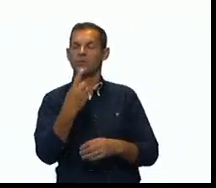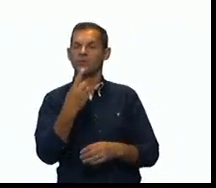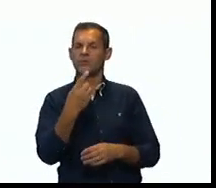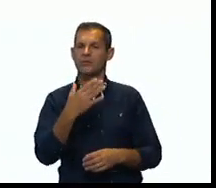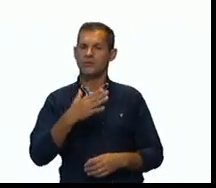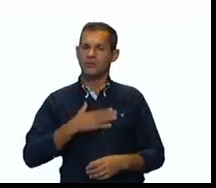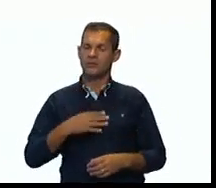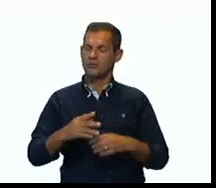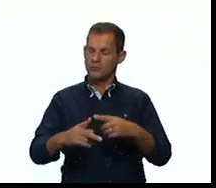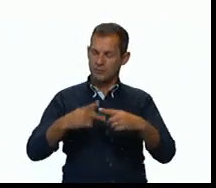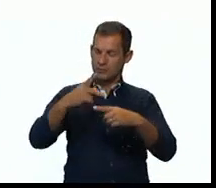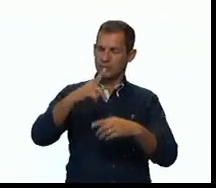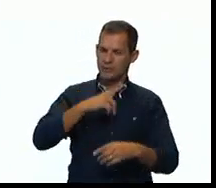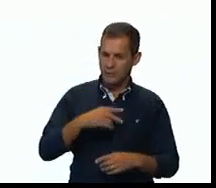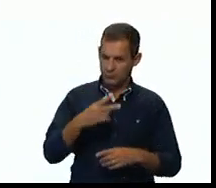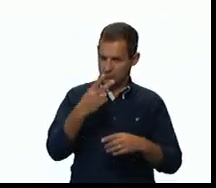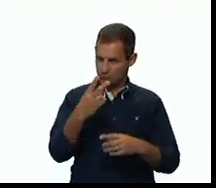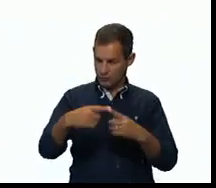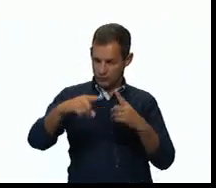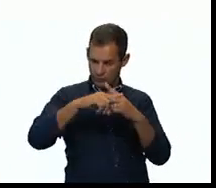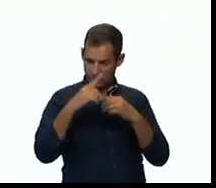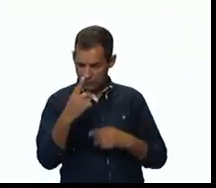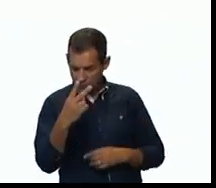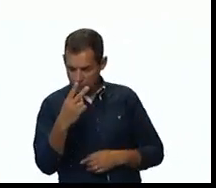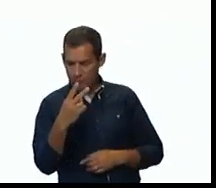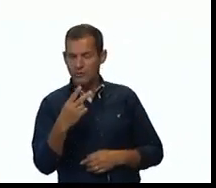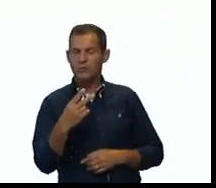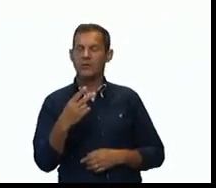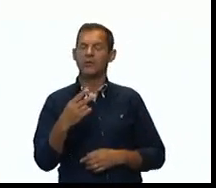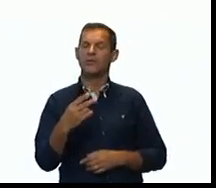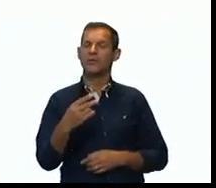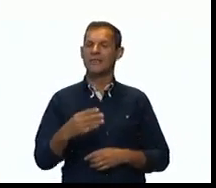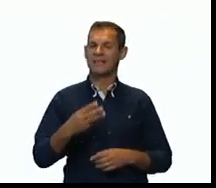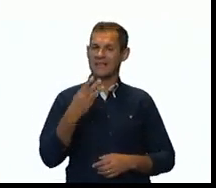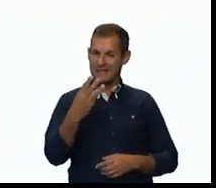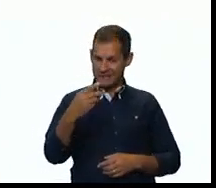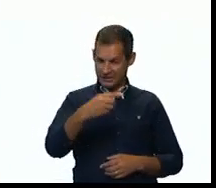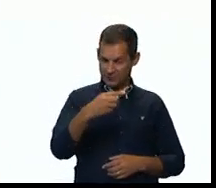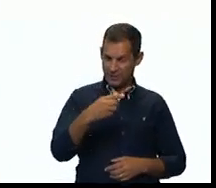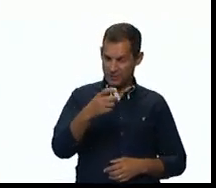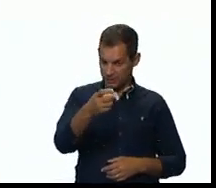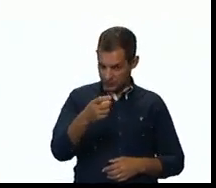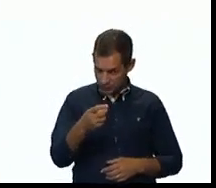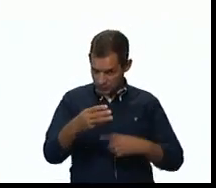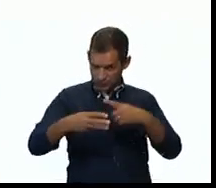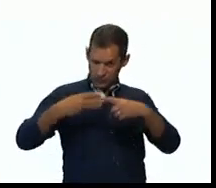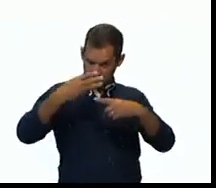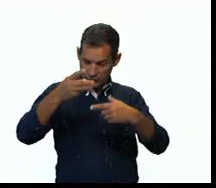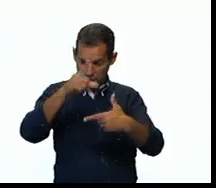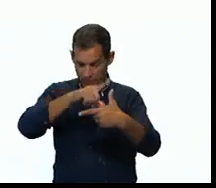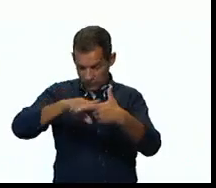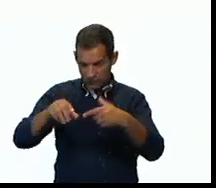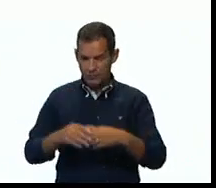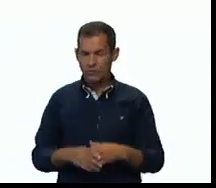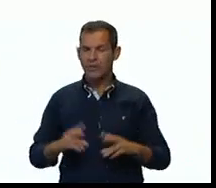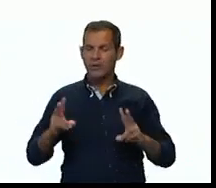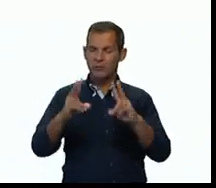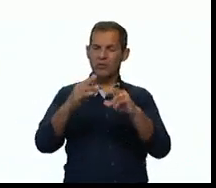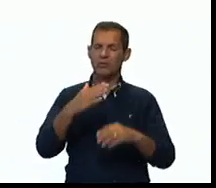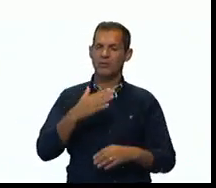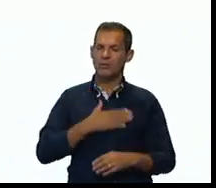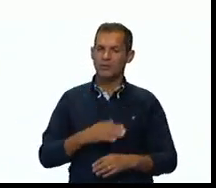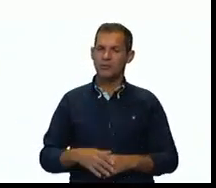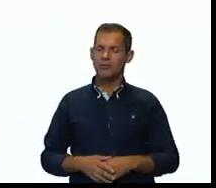no meu expoente, nós vamos ter 2 mais 1, 3. Então, eu tenho menos x ao cubo dividido pelo valor do